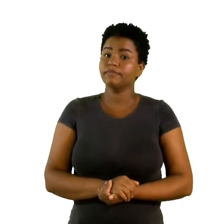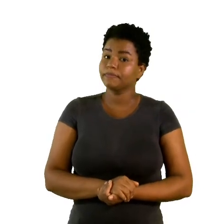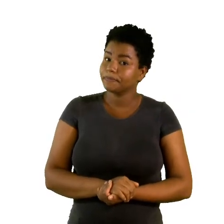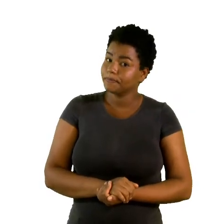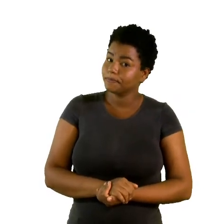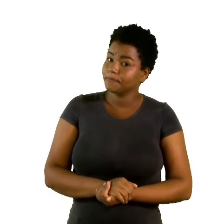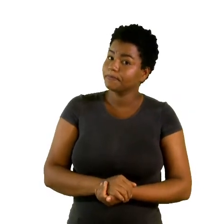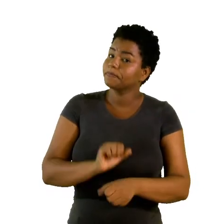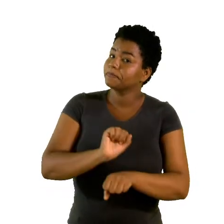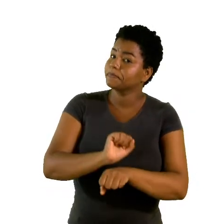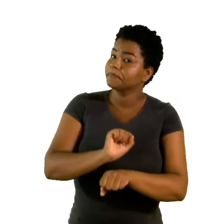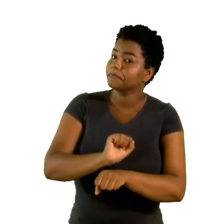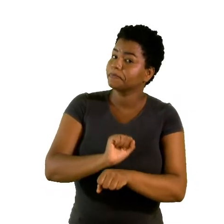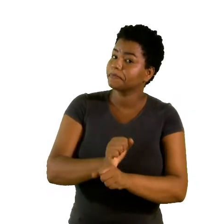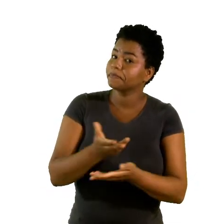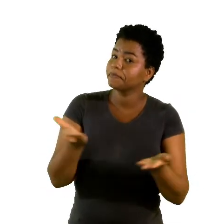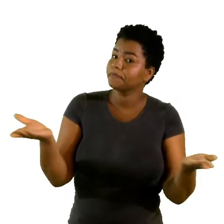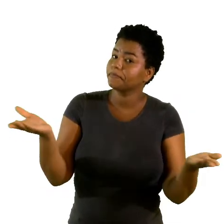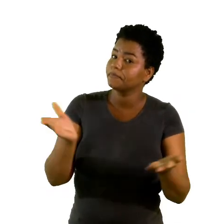Estou esperando.